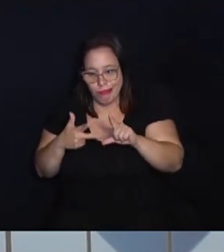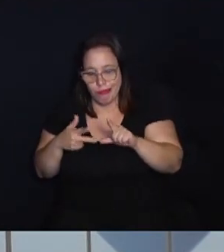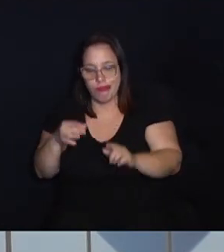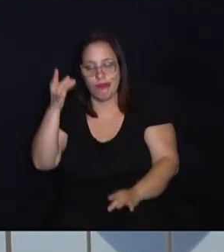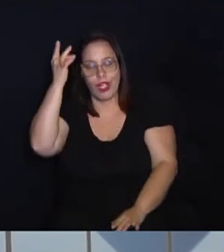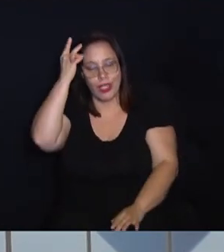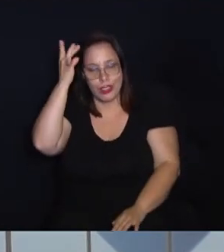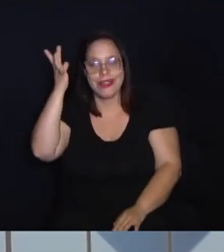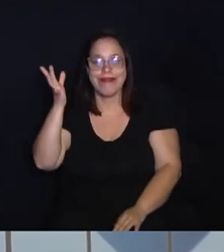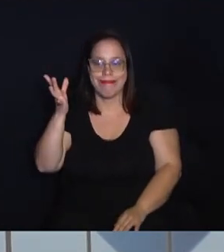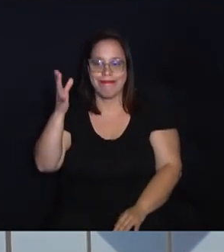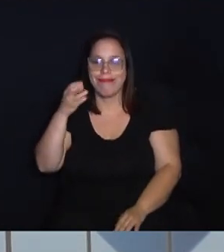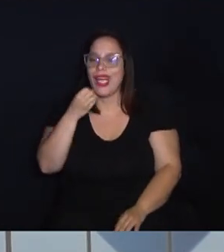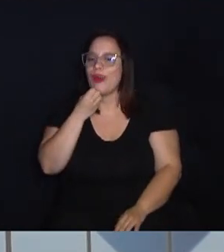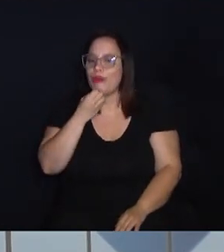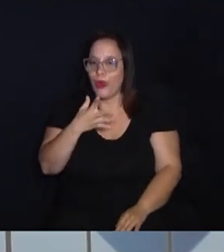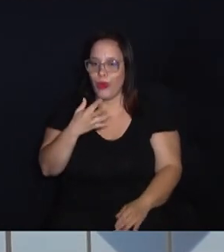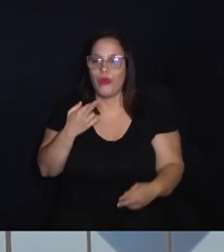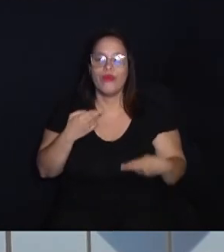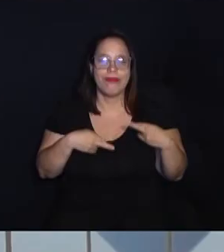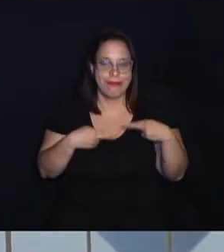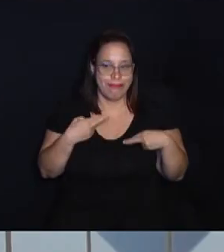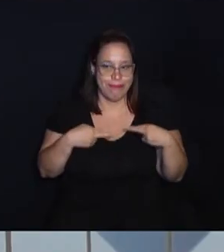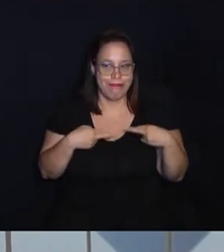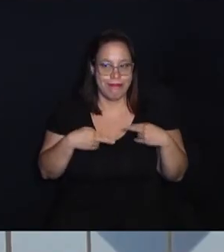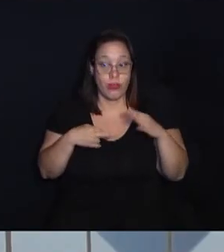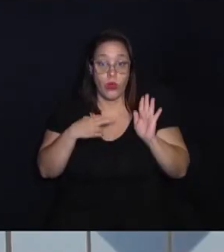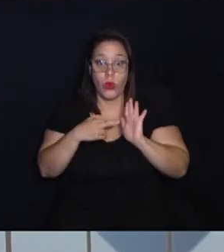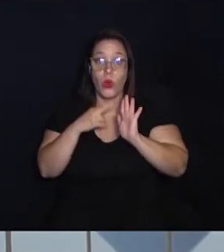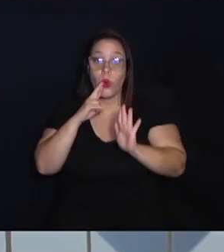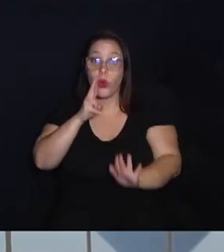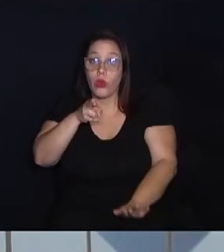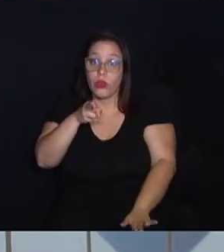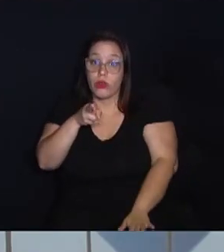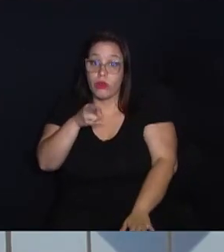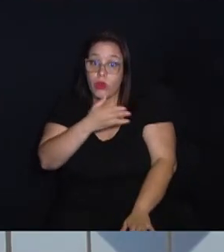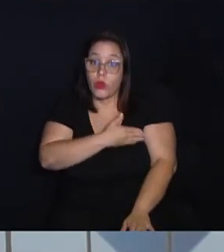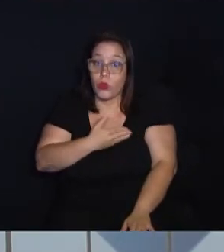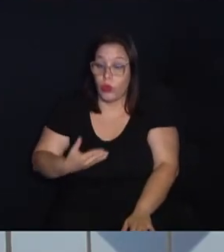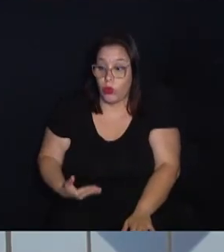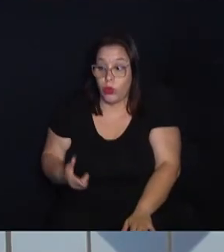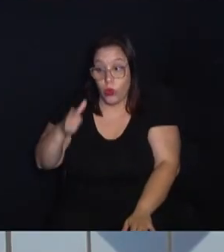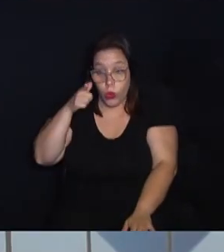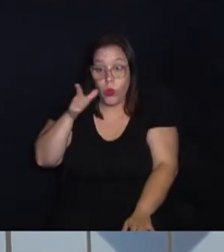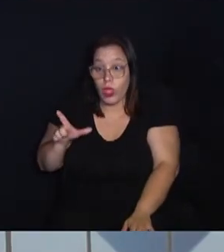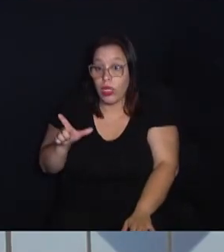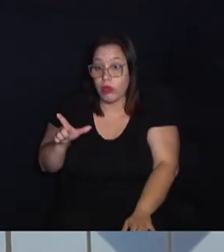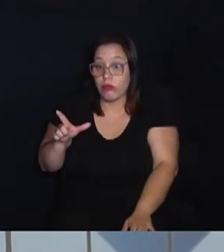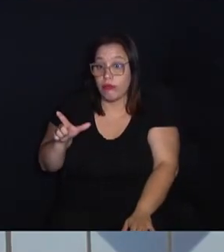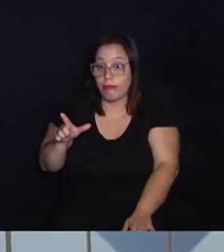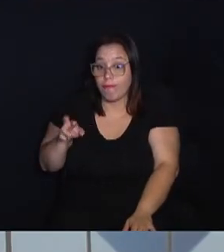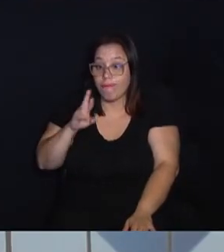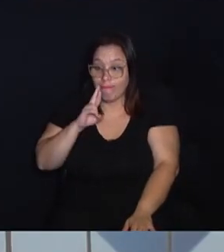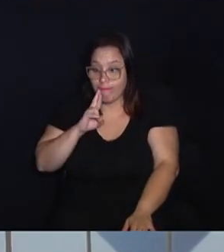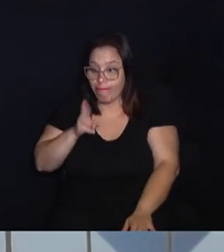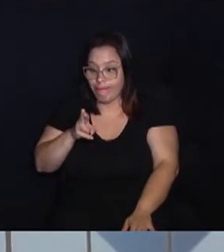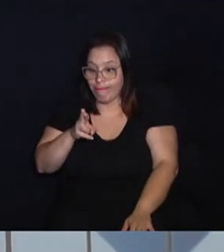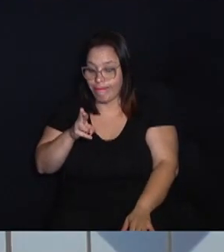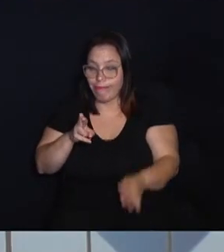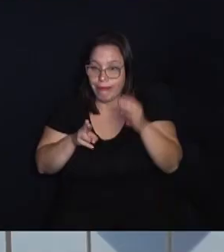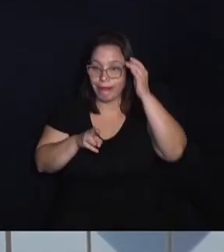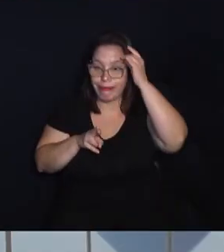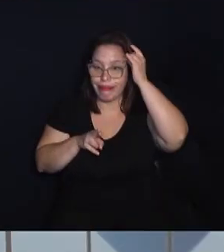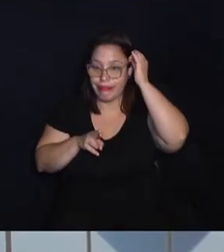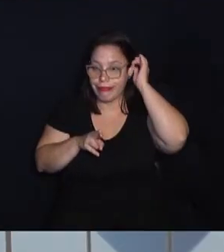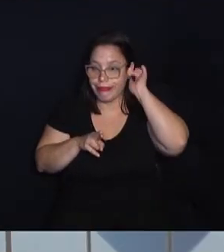Então a gente tem tido bom relacionamento. O resultado disso aí é que o governo conseguiu dar resposta para a população. O